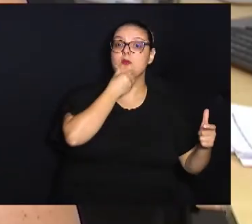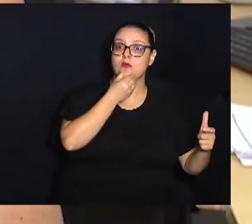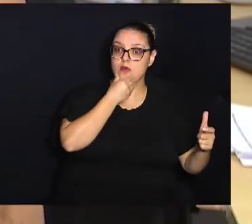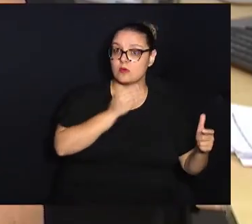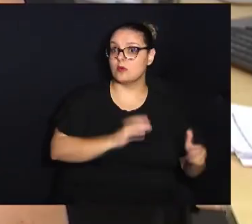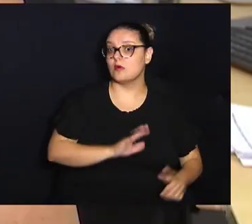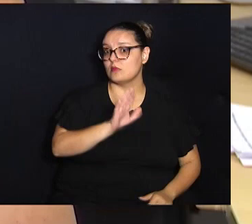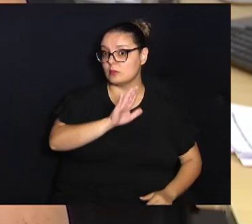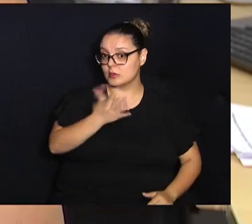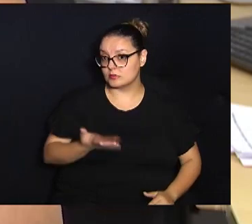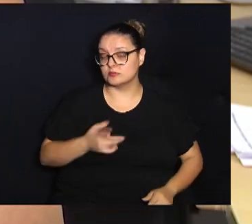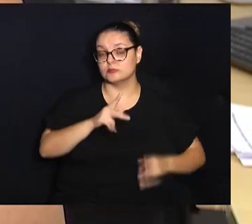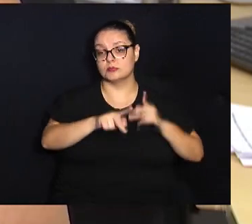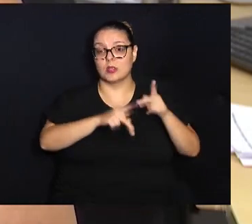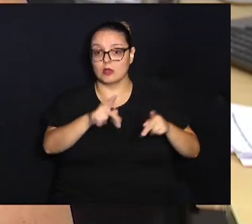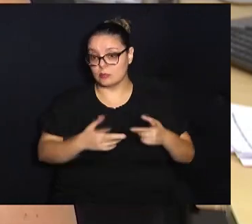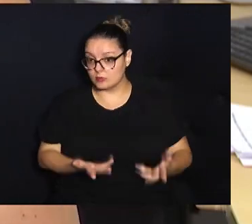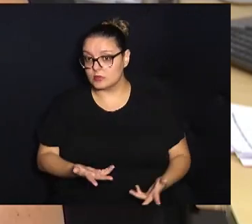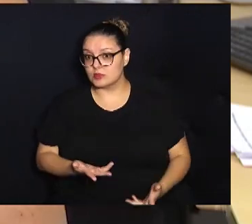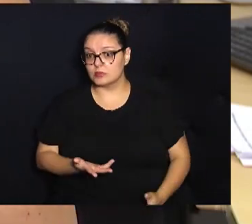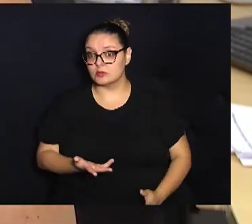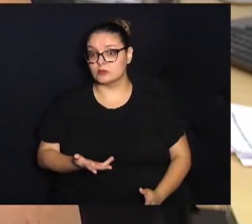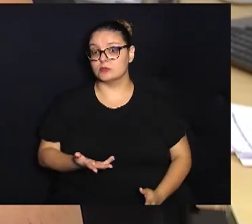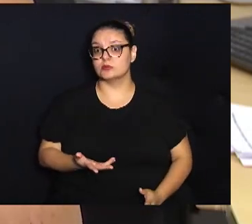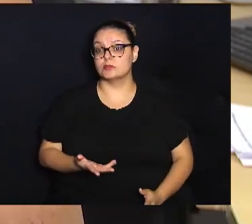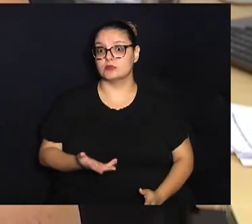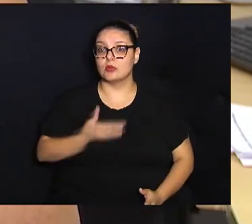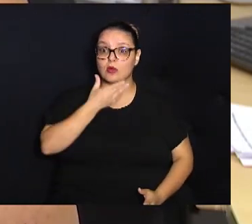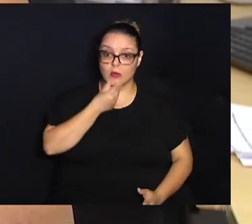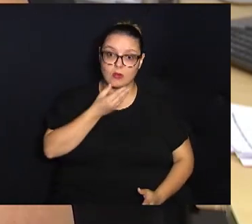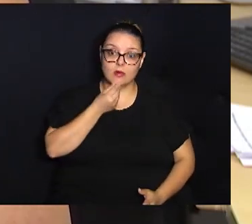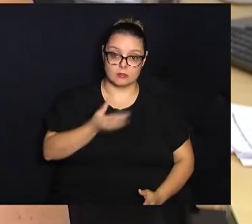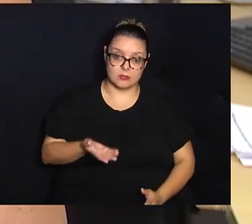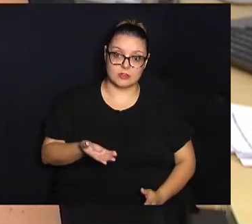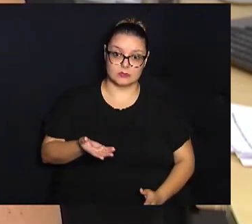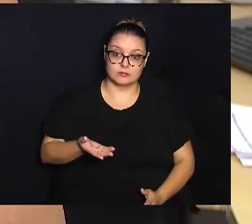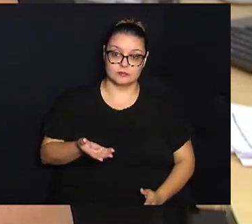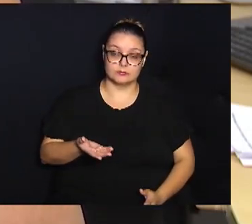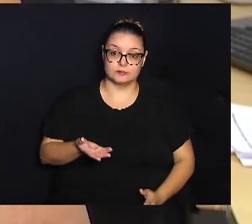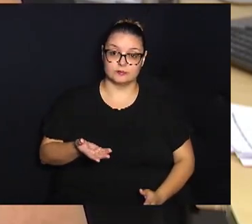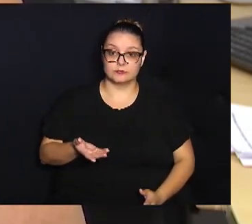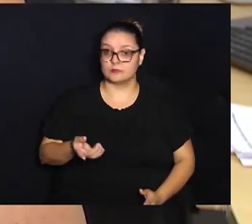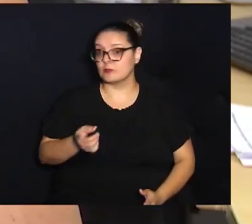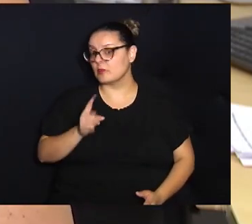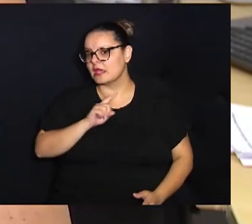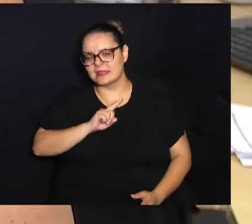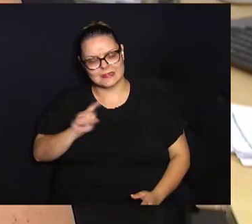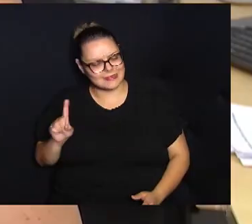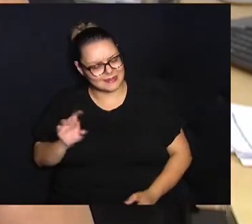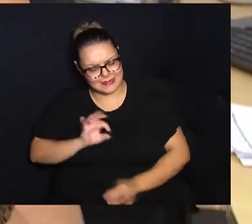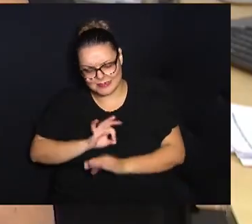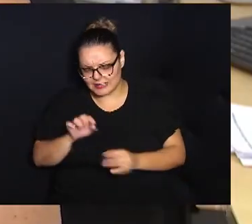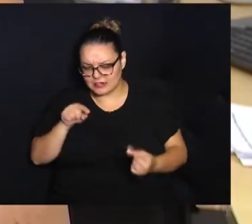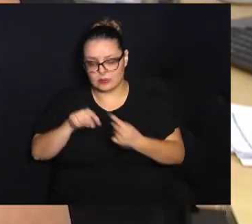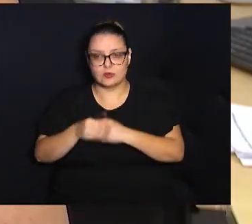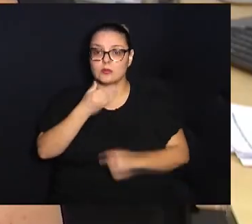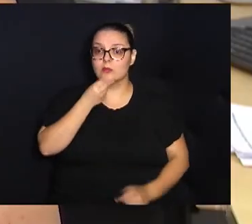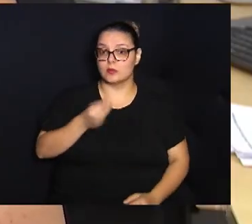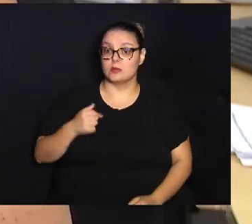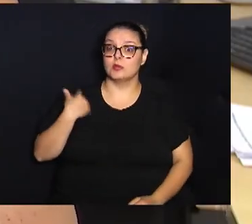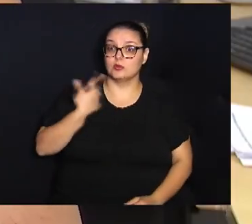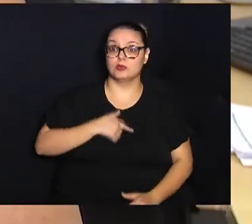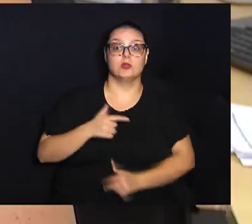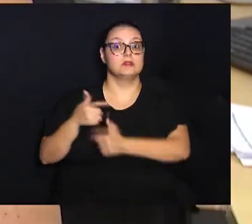e do público político dos homens, Isso nada contra os homens, mas assim, como nós